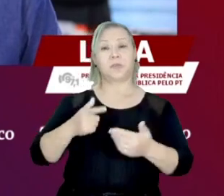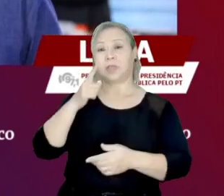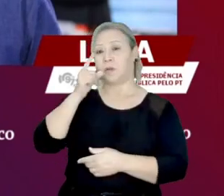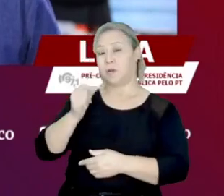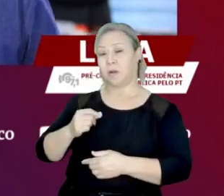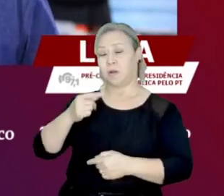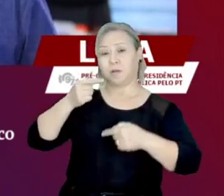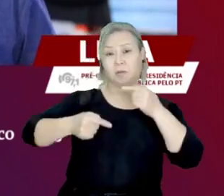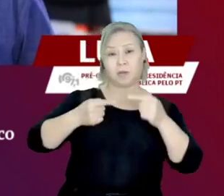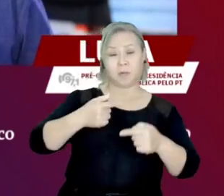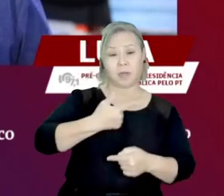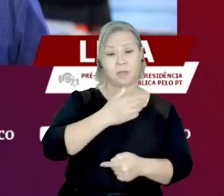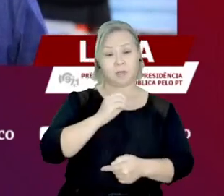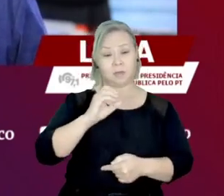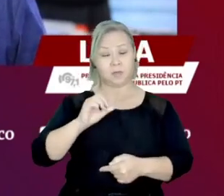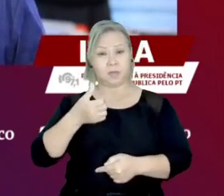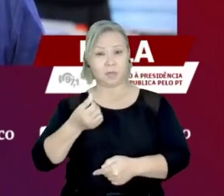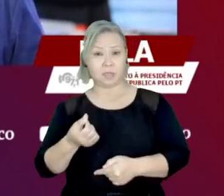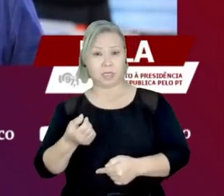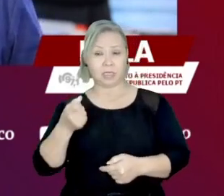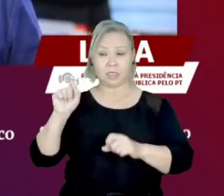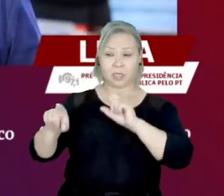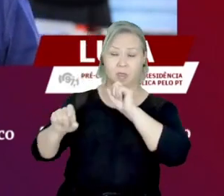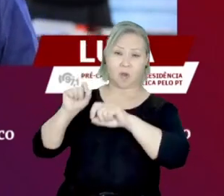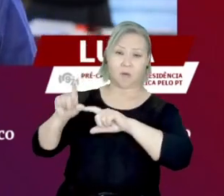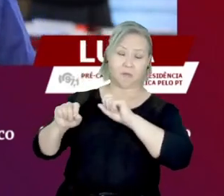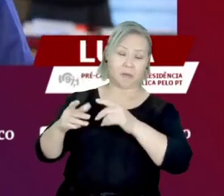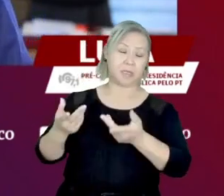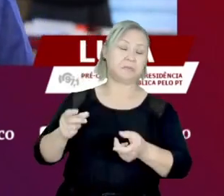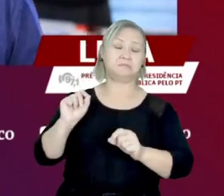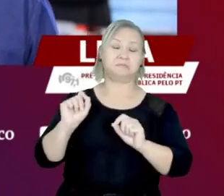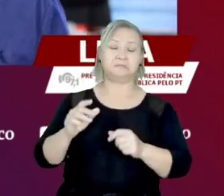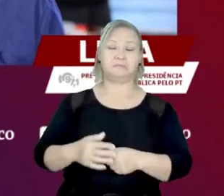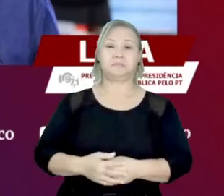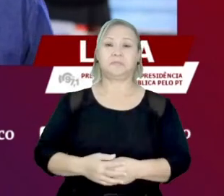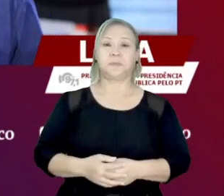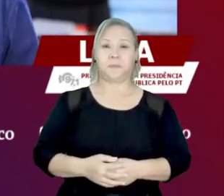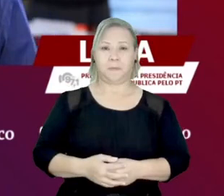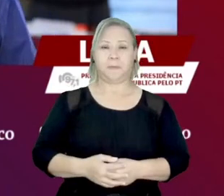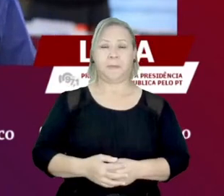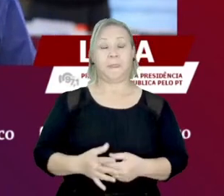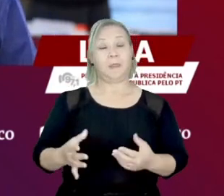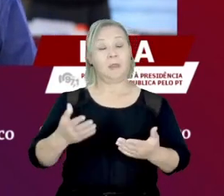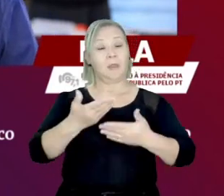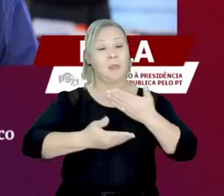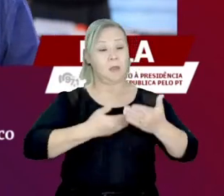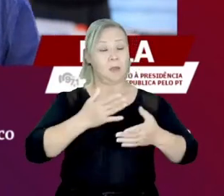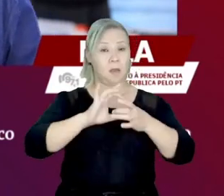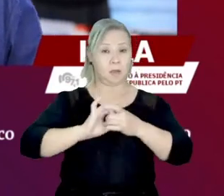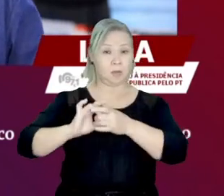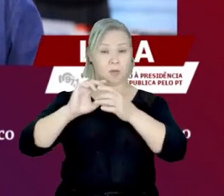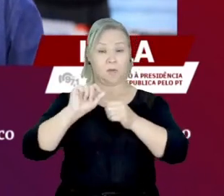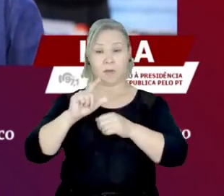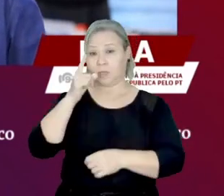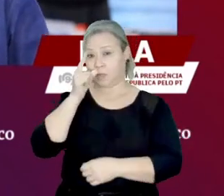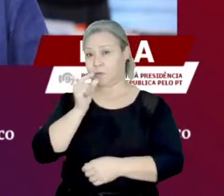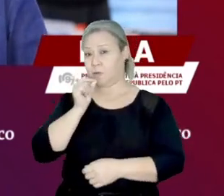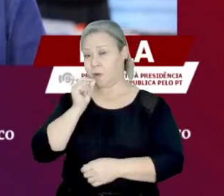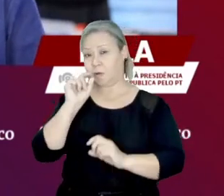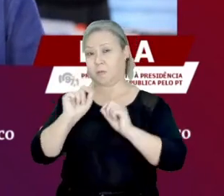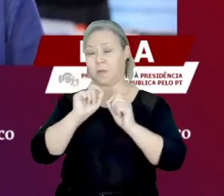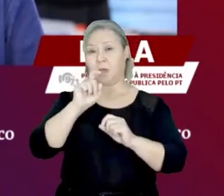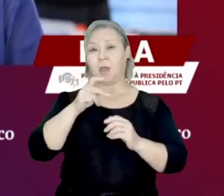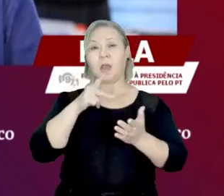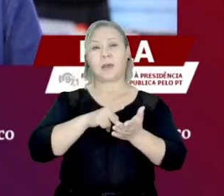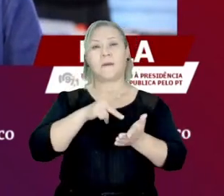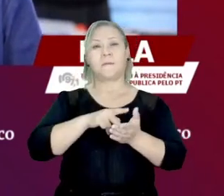na verdade, para dar um exemplo ao povo brasileiro de que em muitos momentos políticos você tem que juntar os